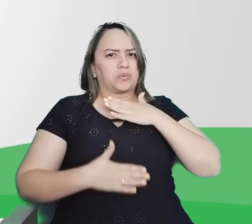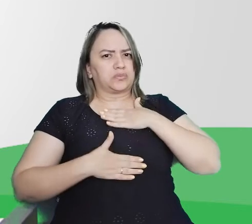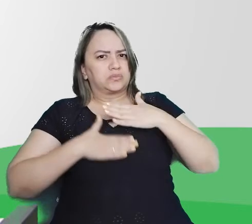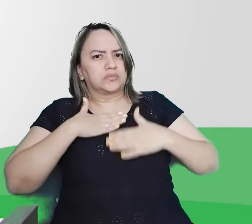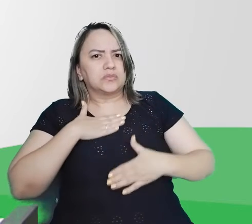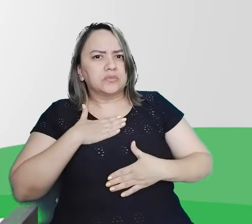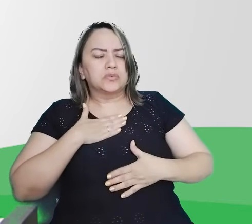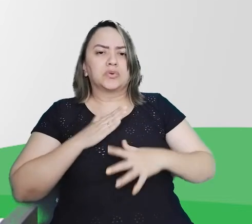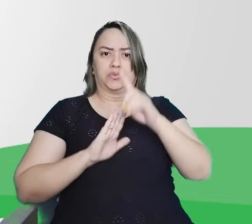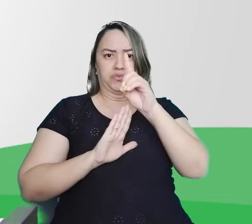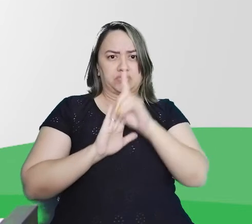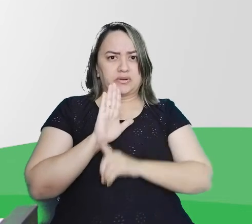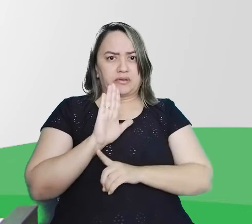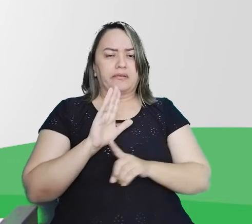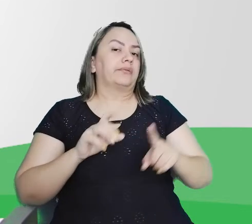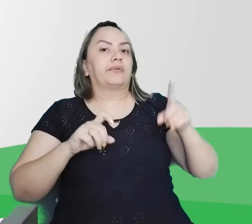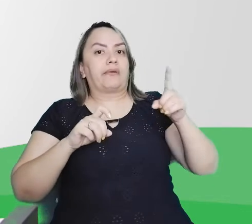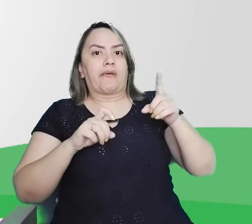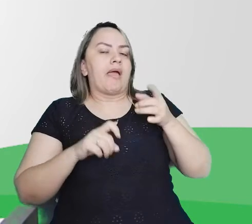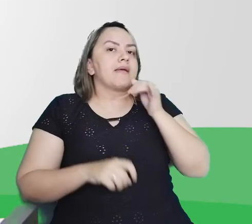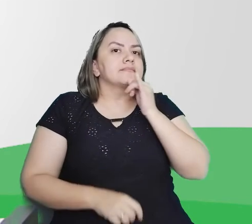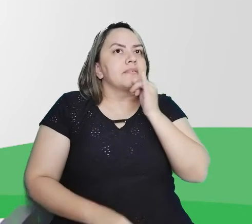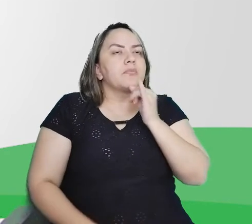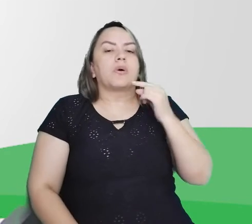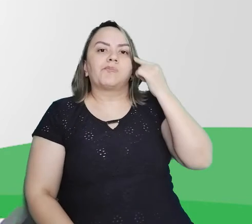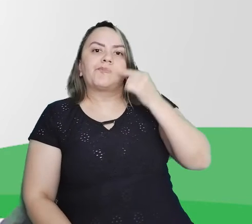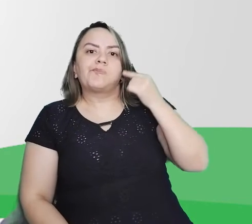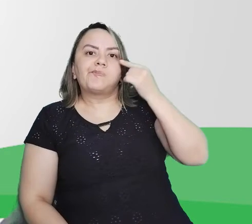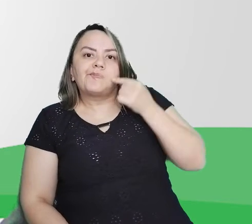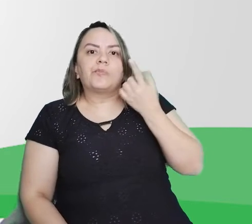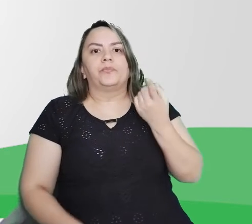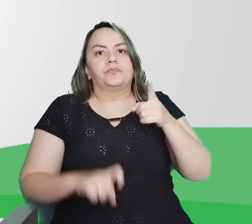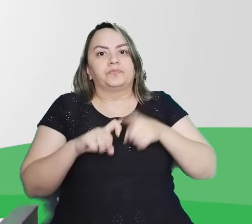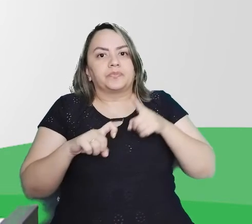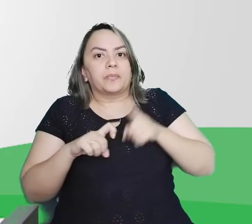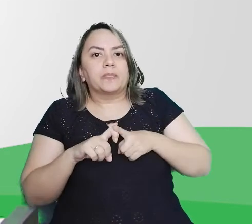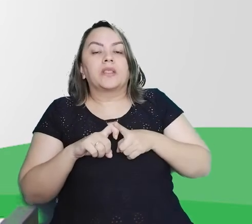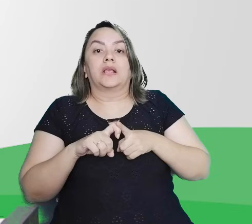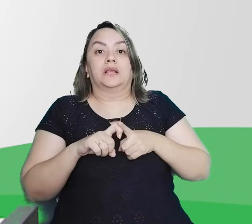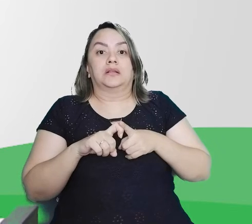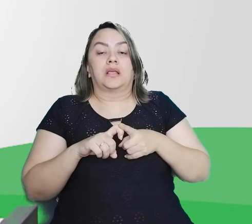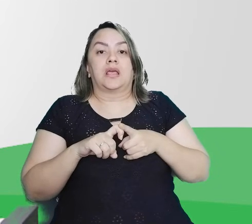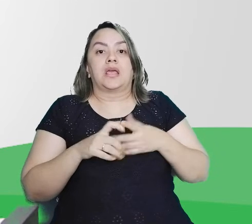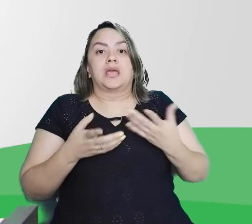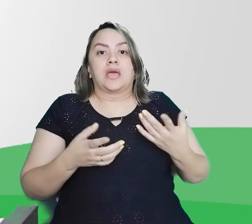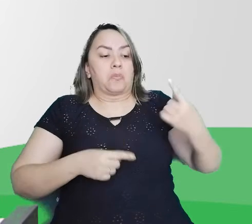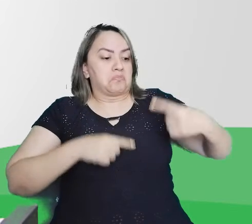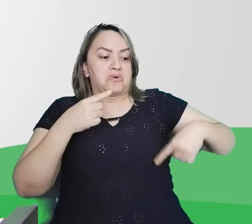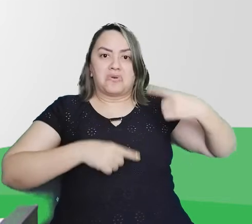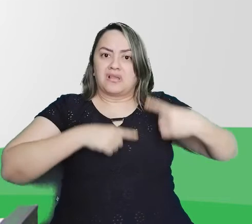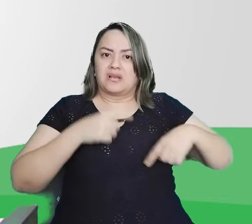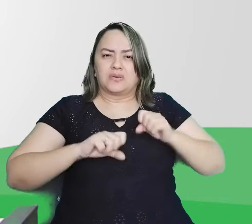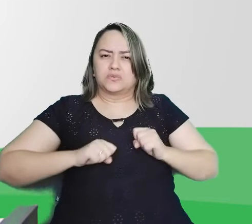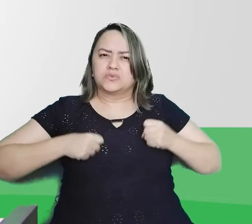biológicas, o direito, a medicina e a política precisariam ter se esforçado tanto para